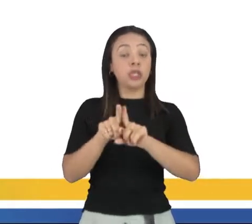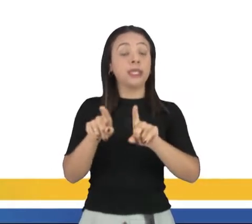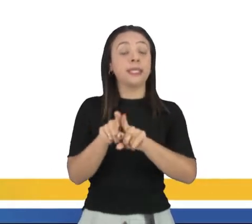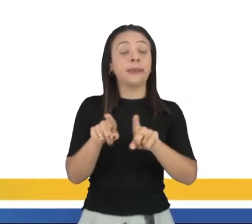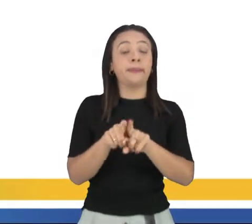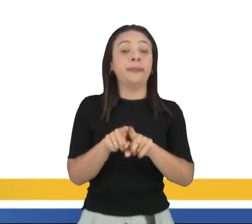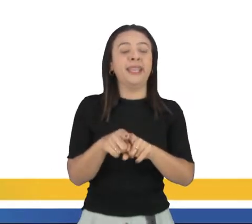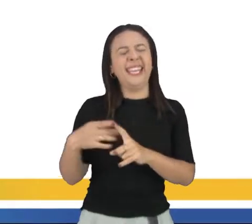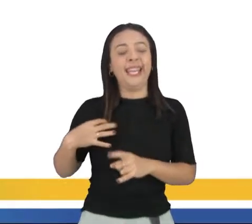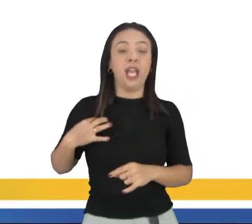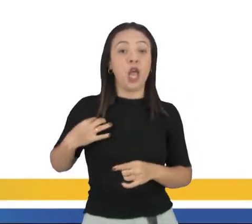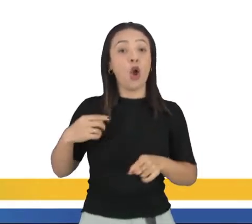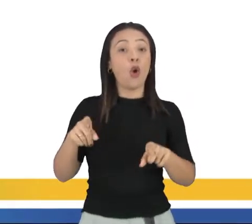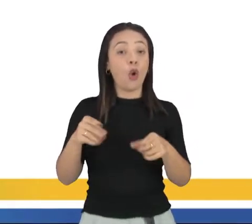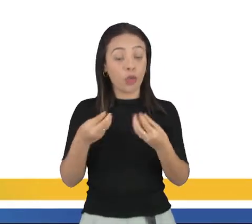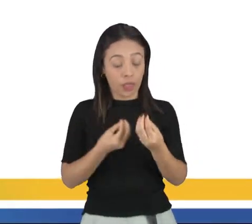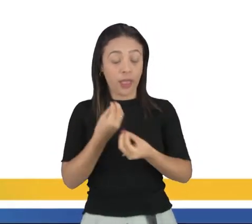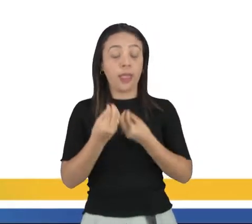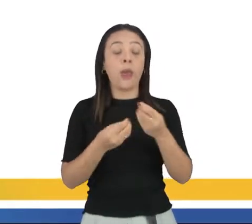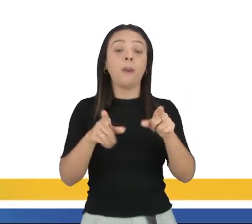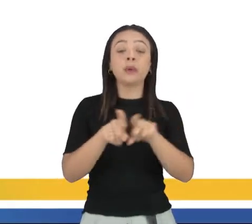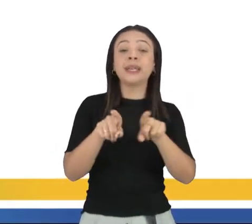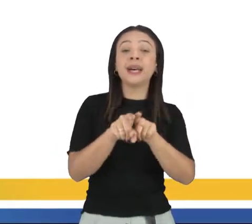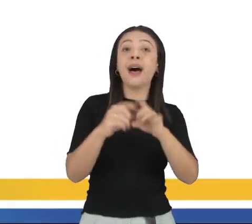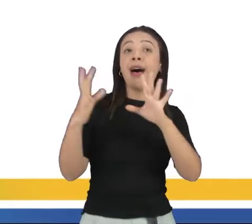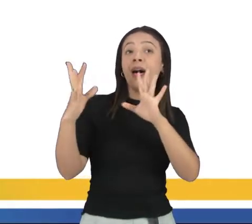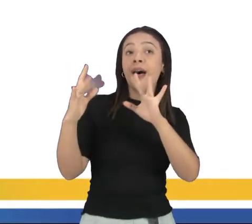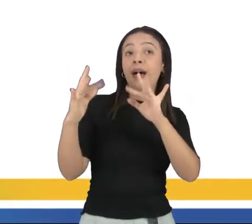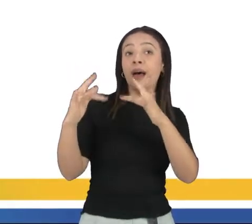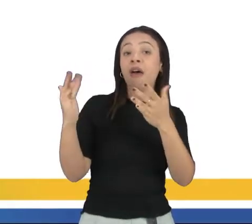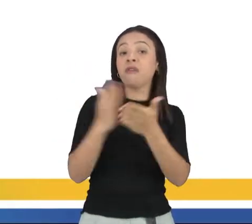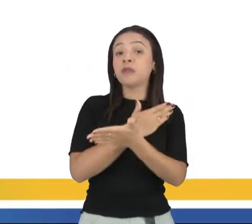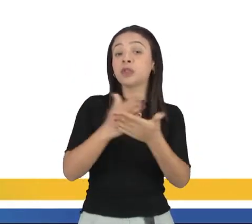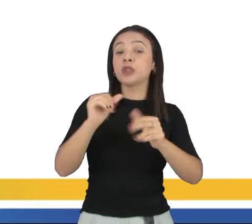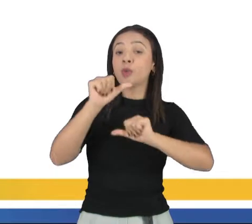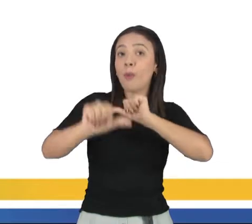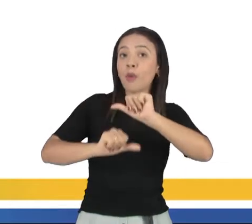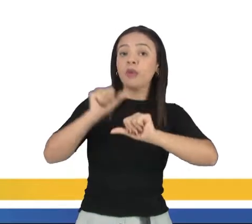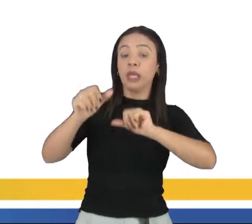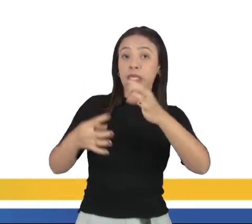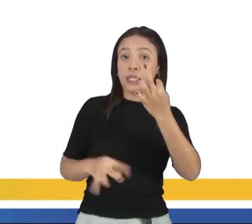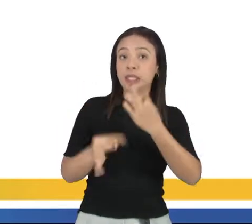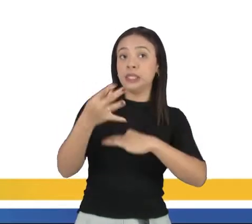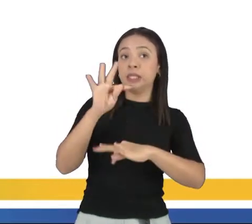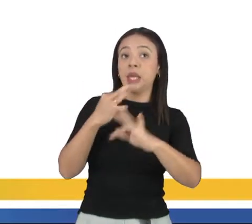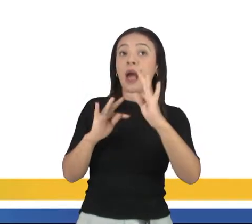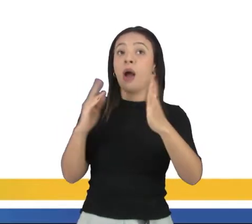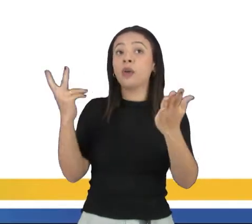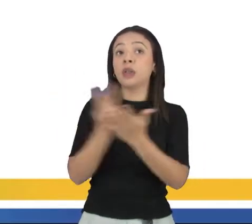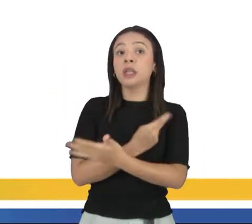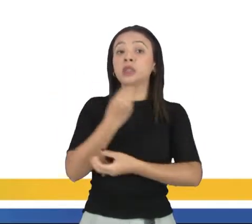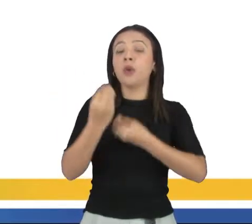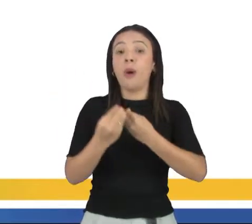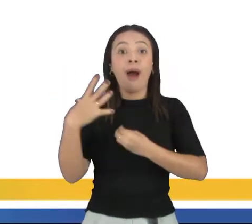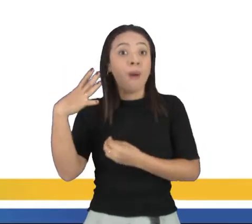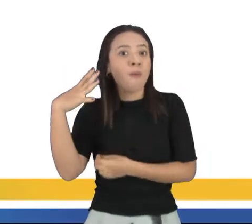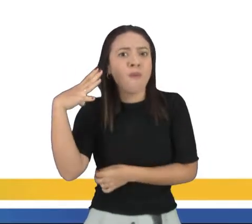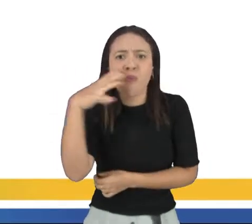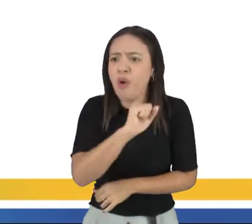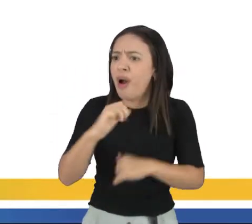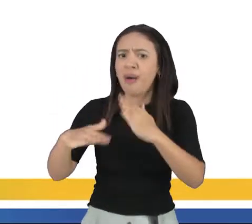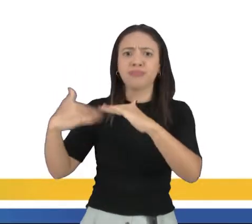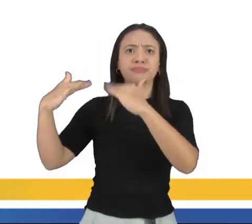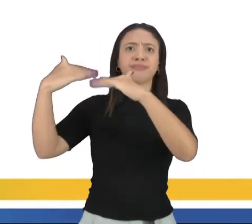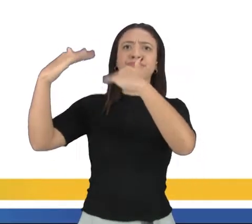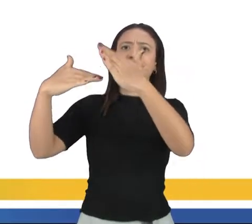e de namorar né algumas dessas mudanças como as tecnológicas vem se processando em